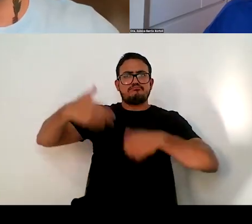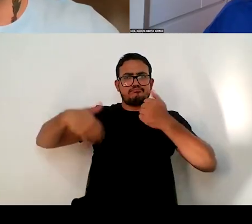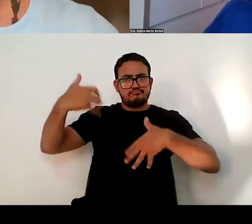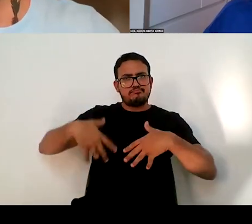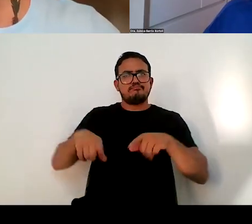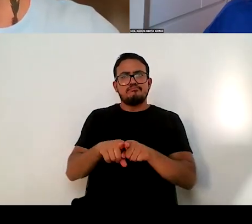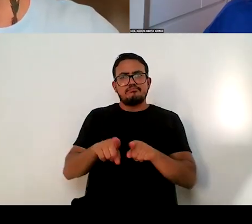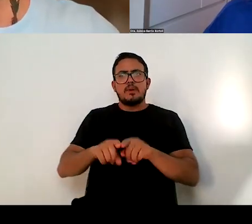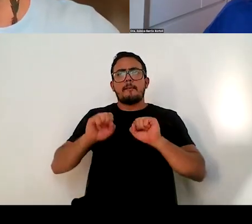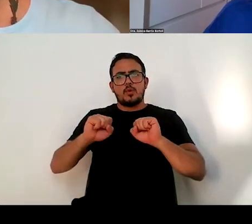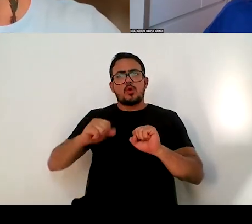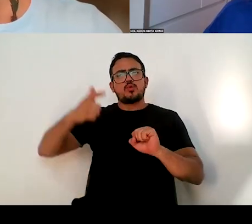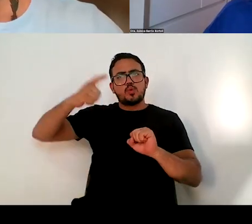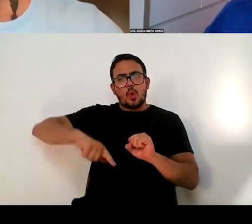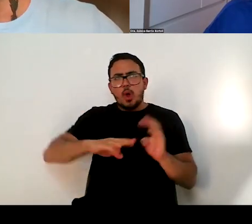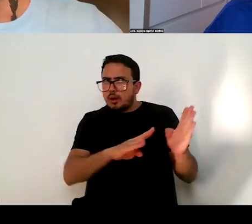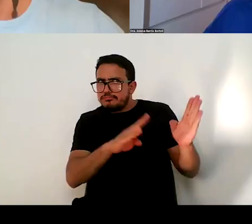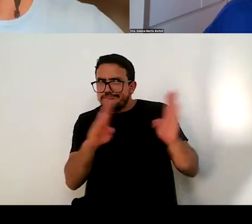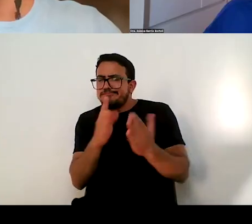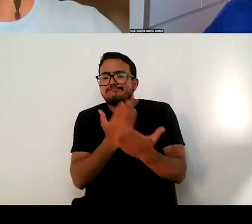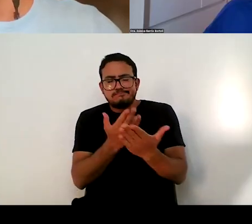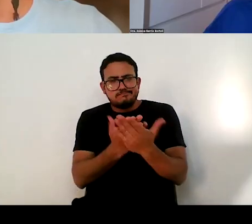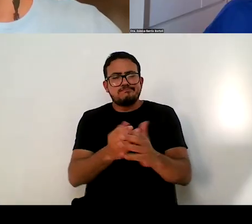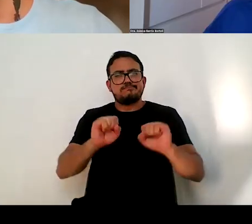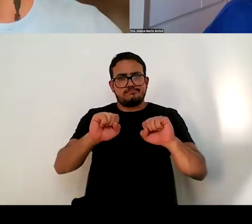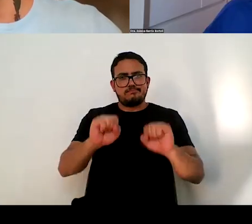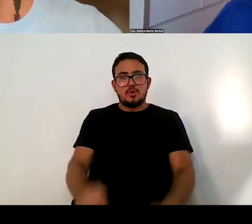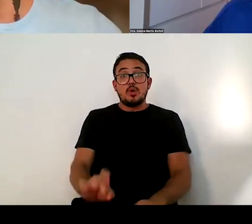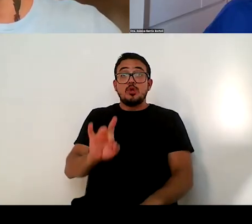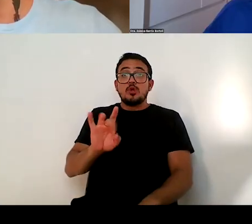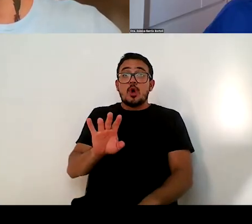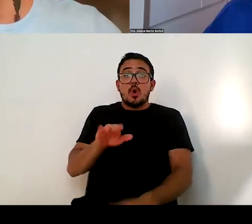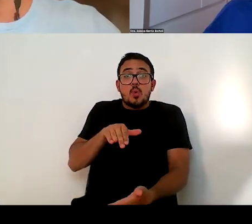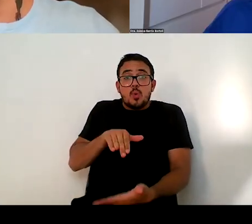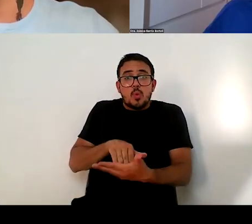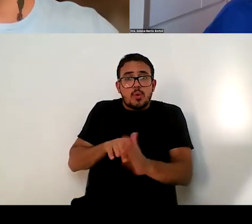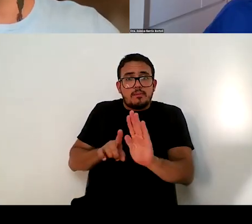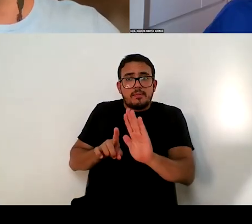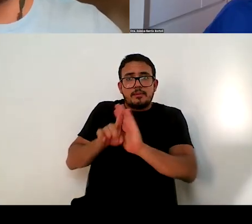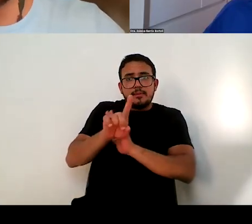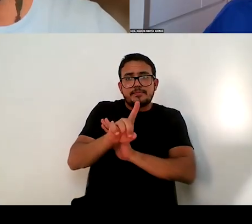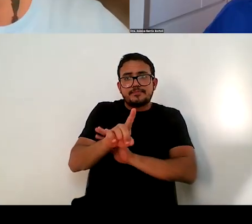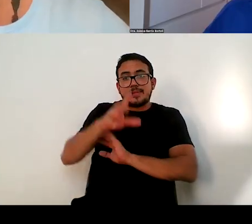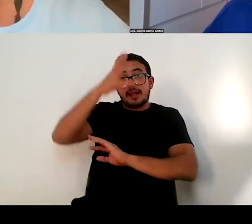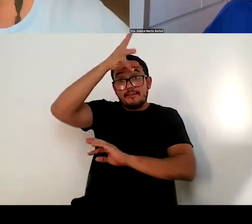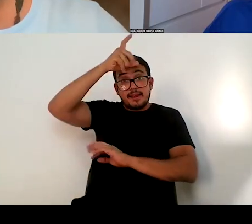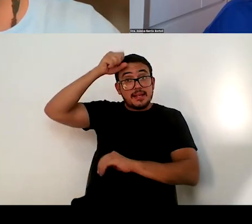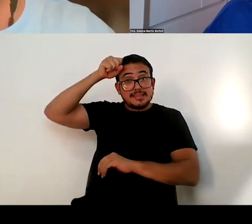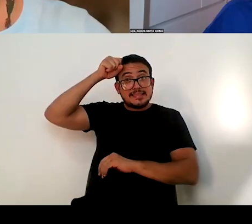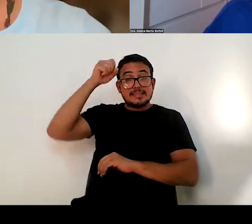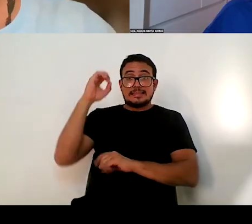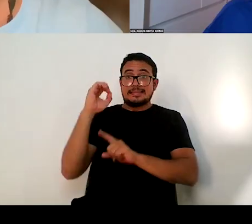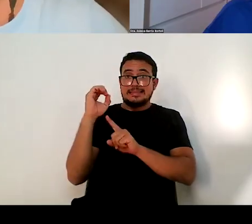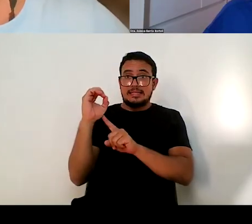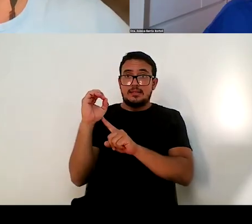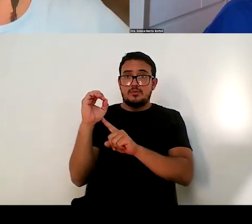poder revisar tudo isso daqui. E só a última pergunta aqui fizeram sobre o refrigerante zero, se ele entra